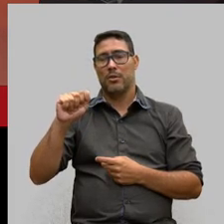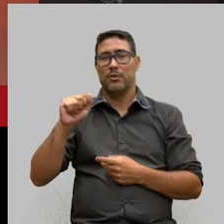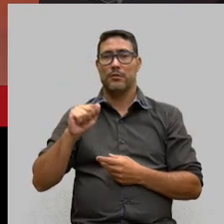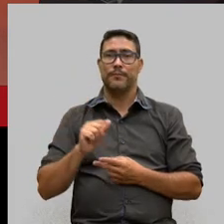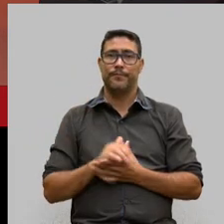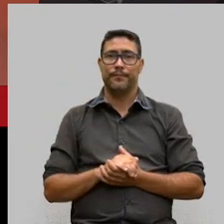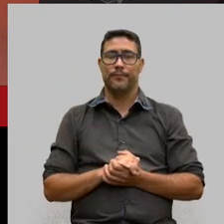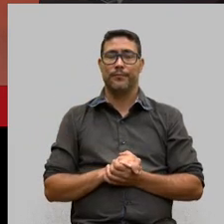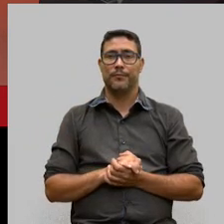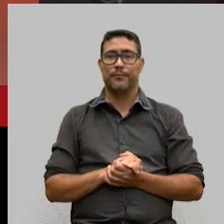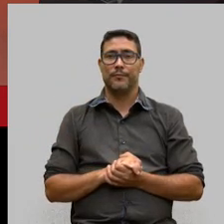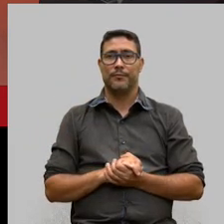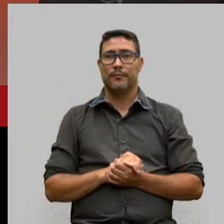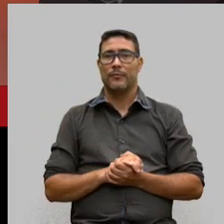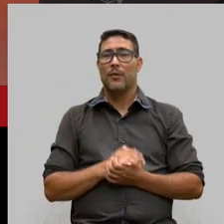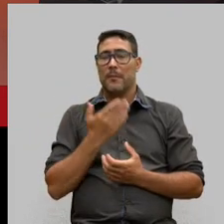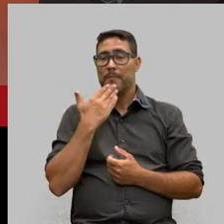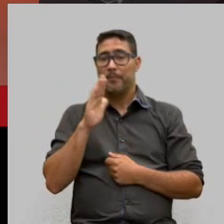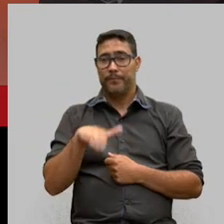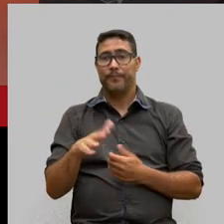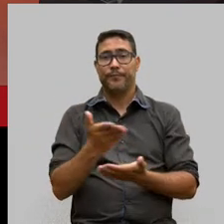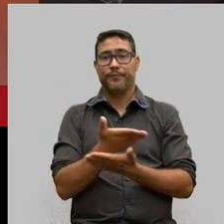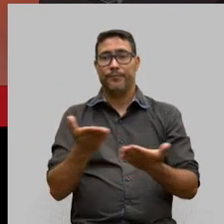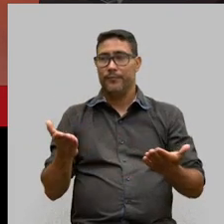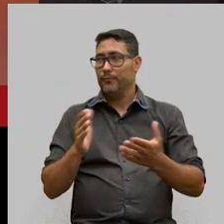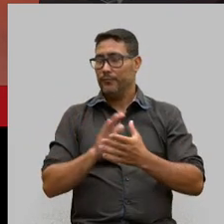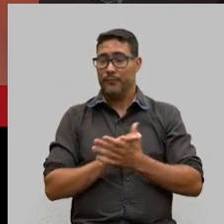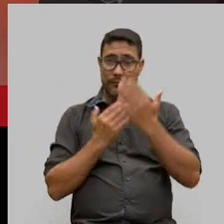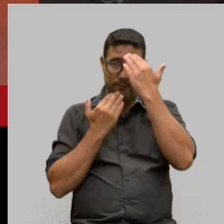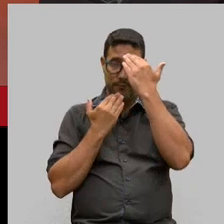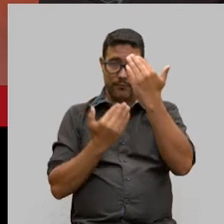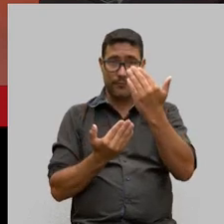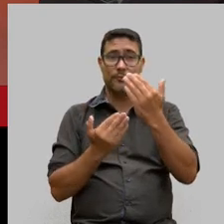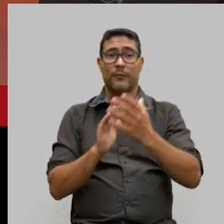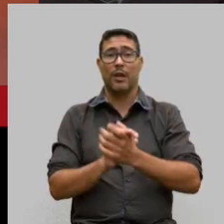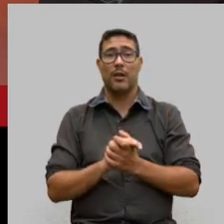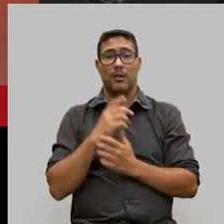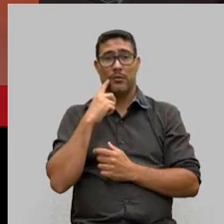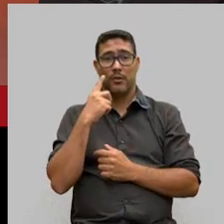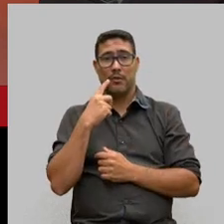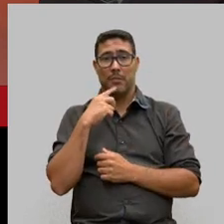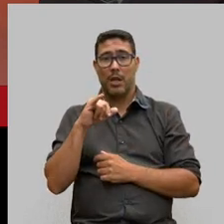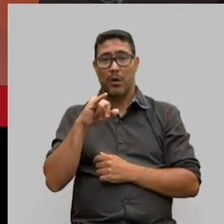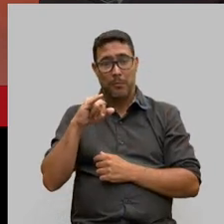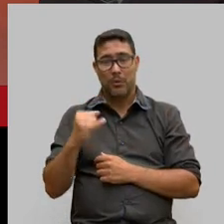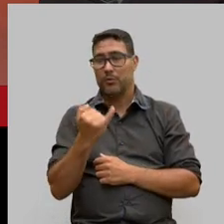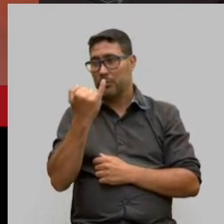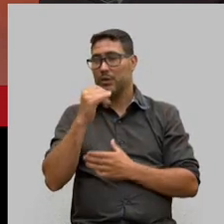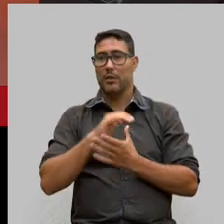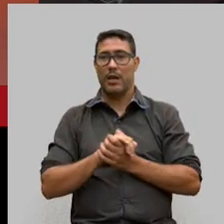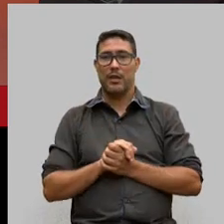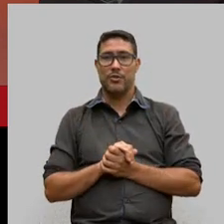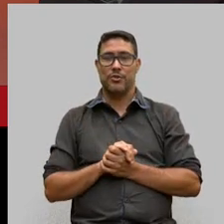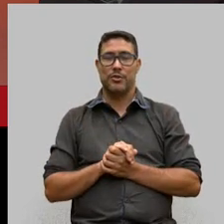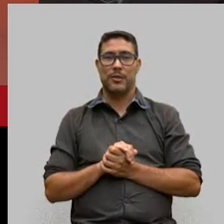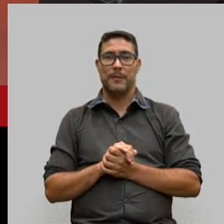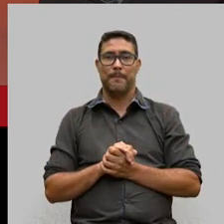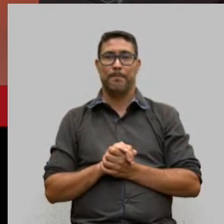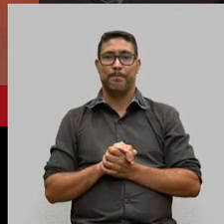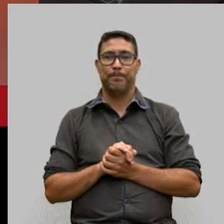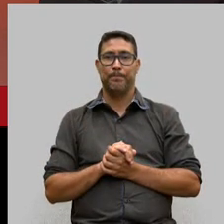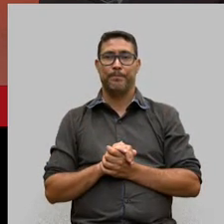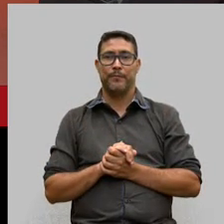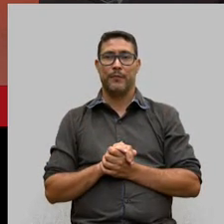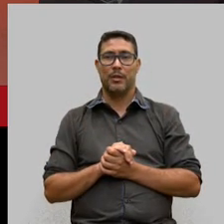Boa tarde a todos Obrigado deputado Cristiano pela oportunidade de falar eh